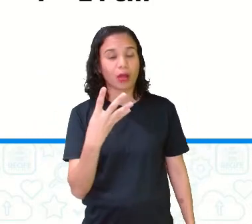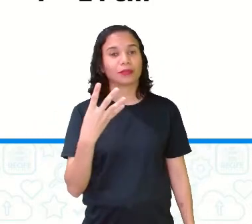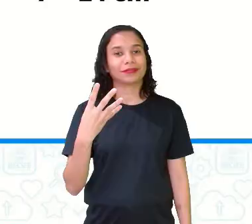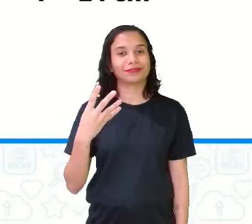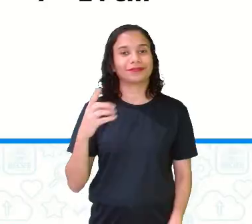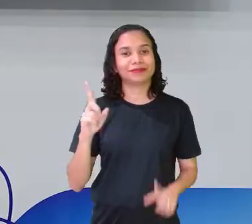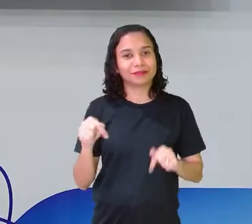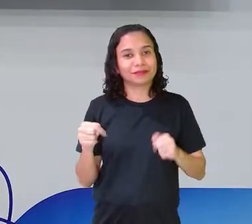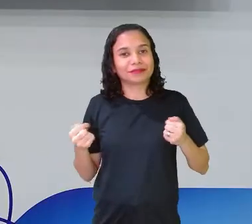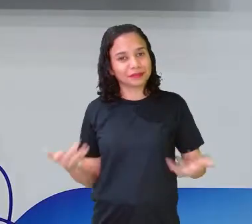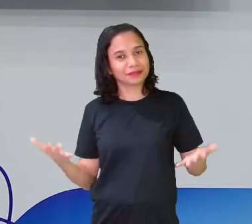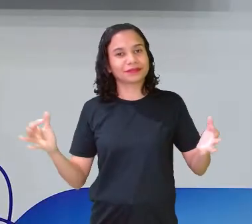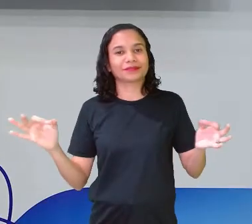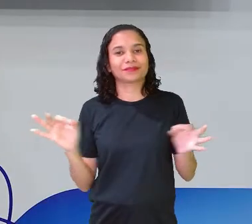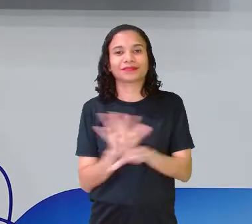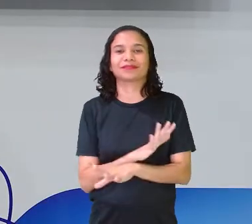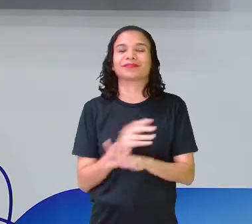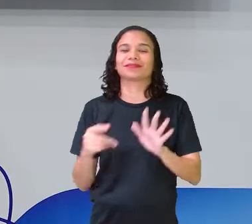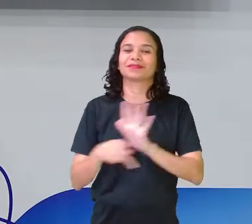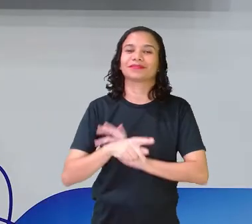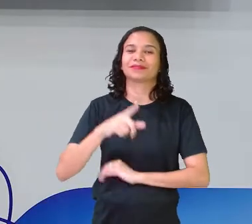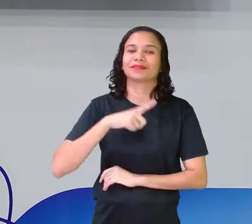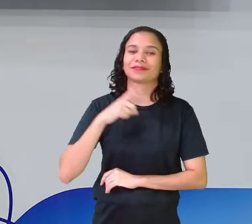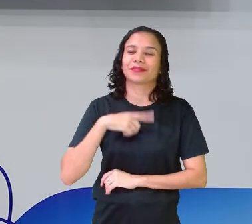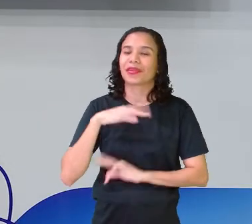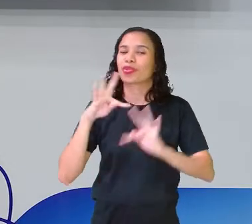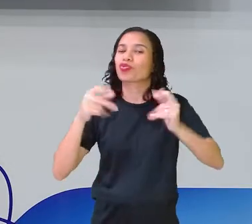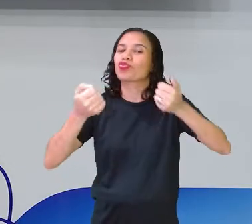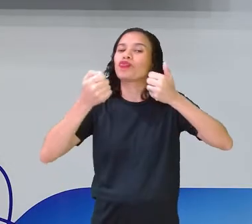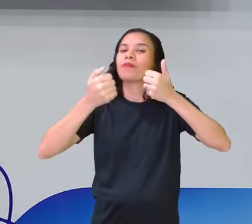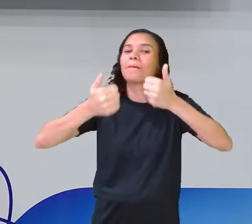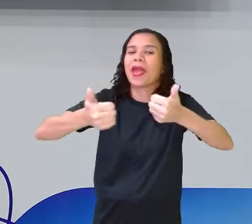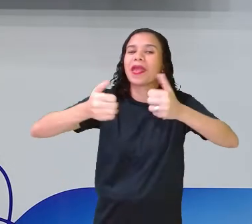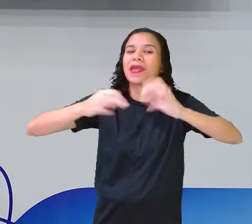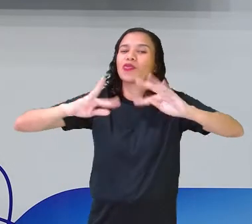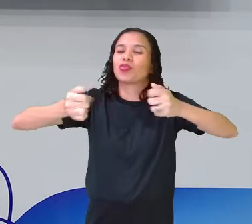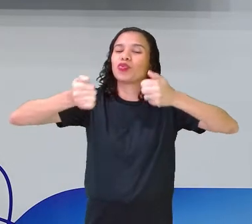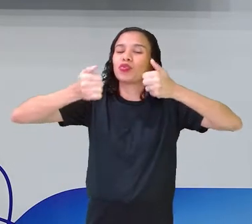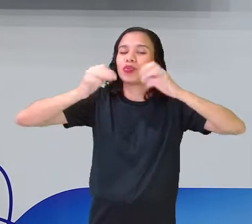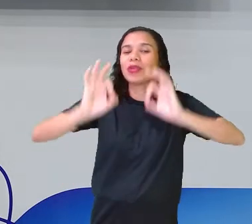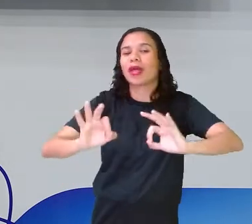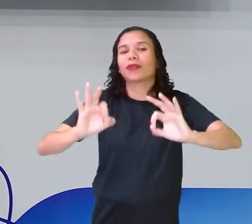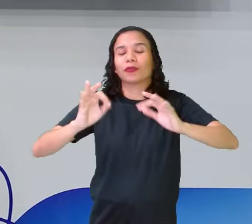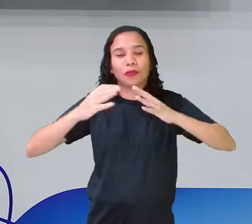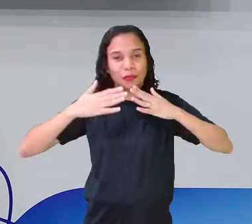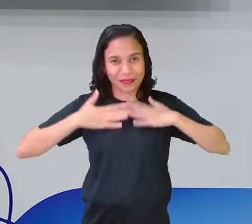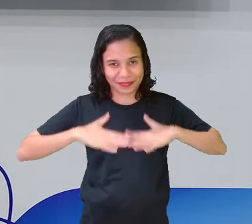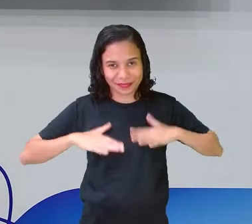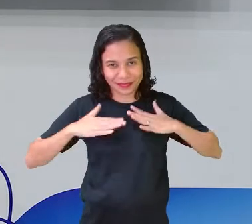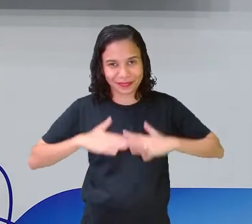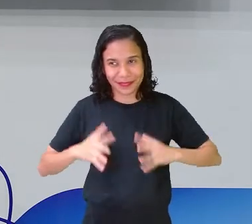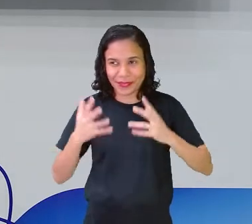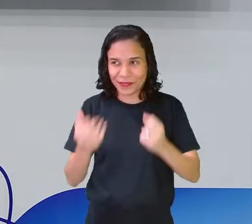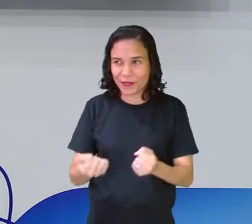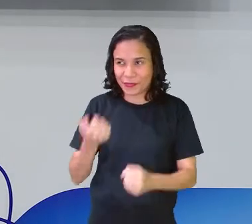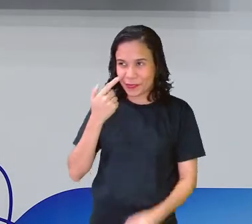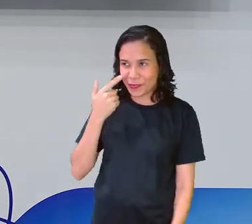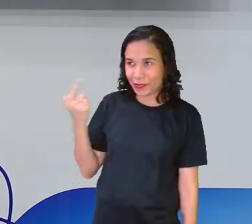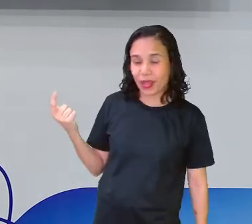centímetros. Fechou a conta. E tá tudo bem, tá tudo certo. Tranquilo? Vamos